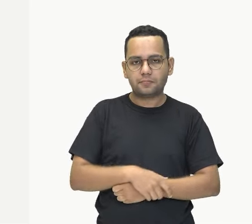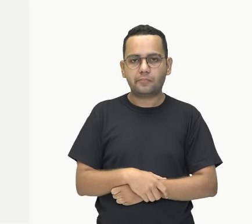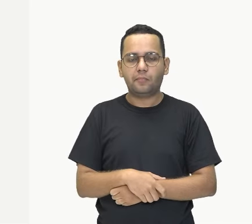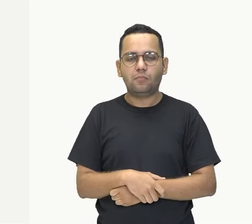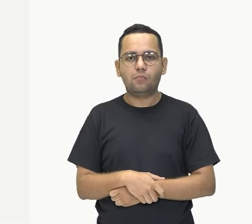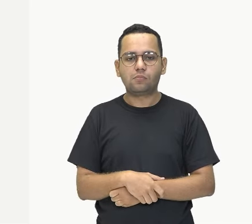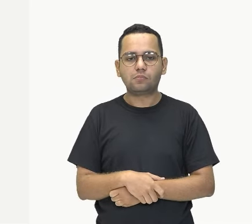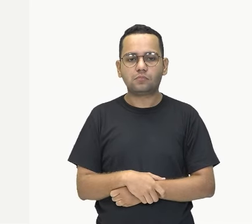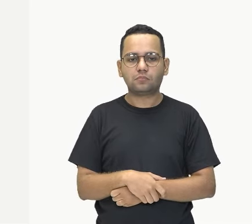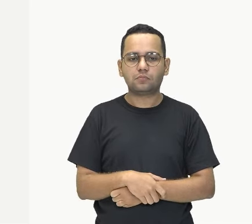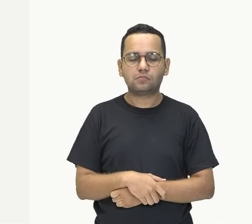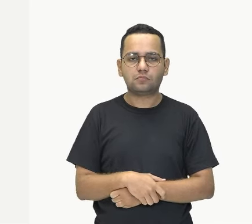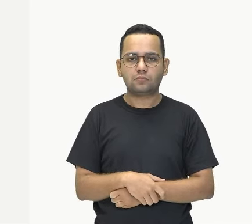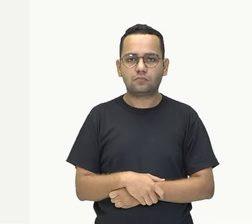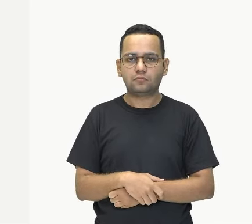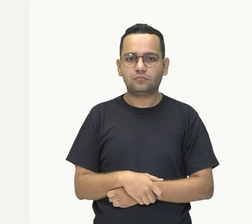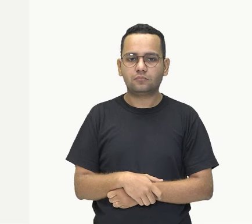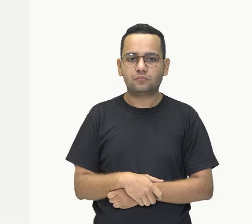com mais 4,